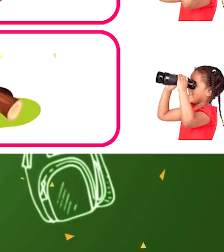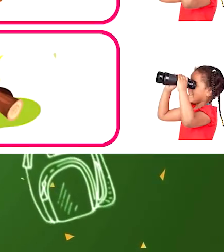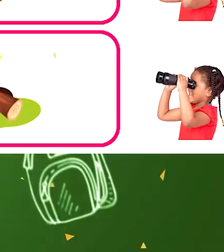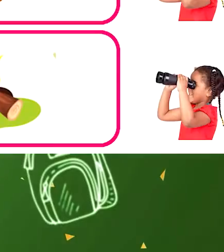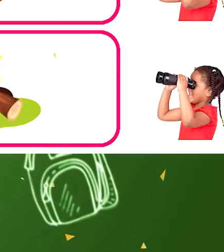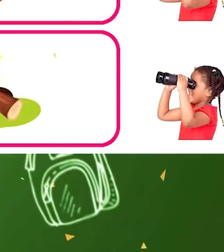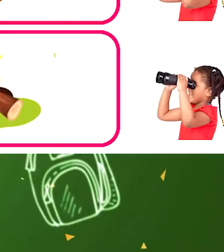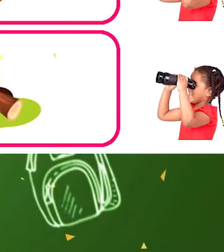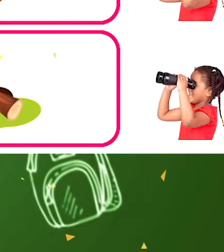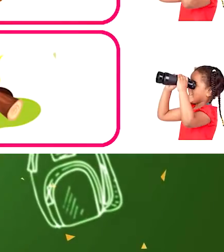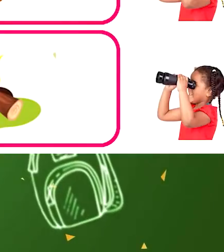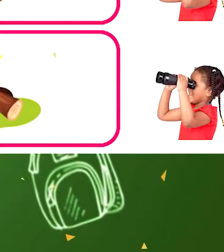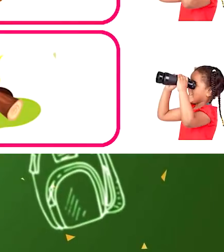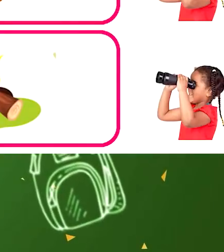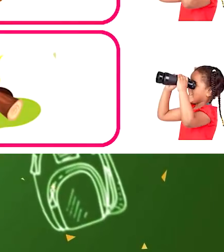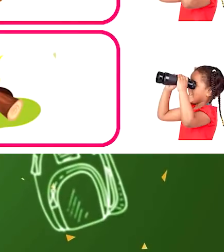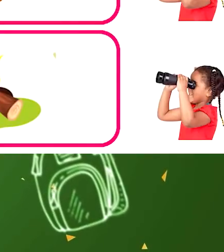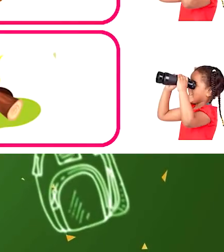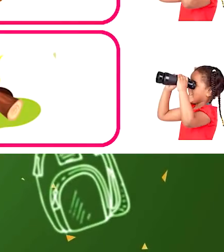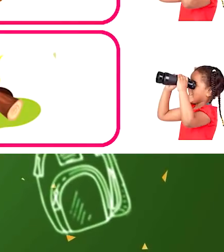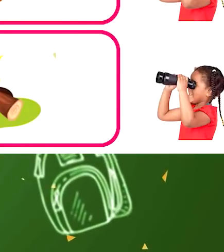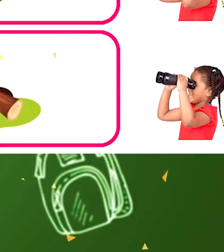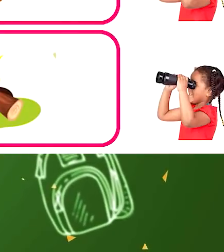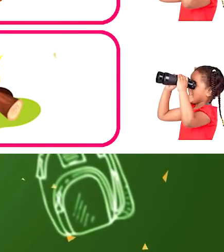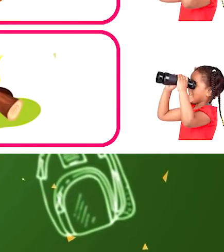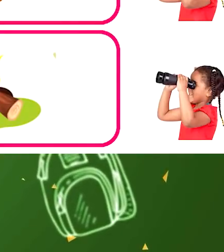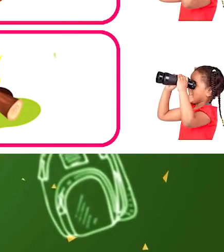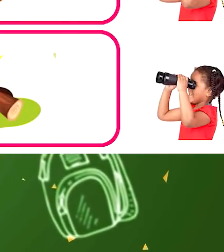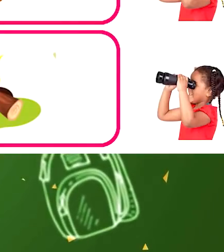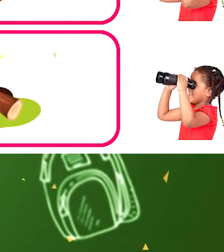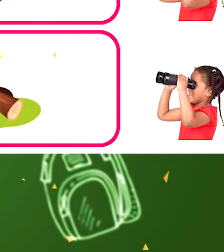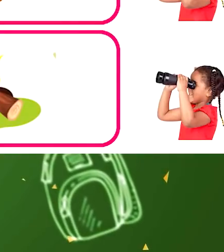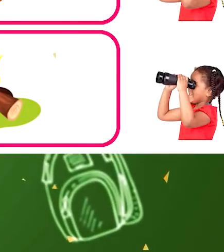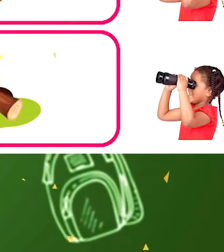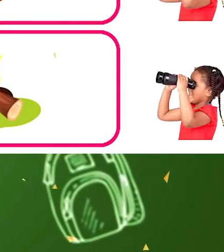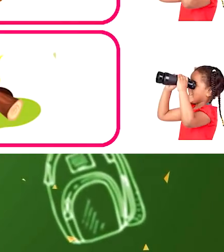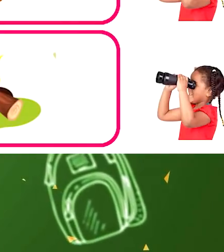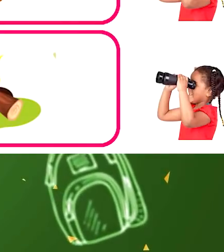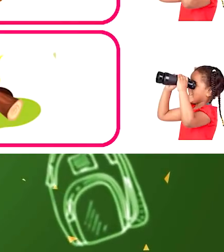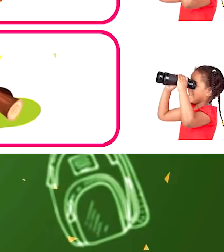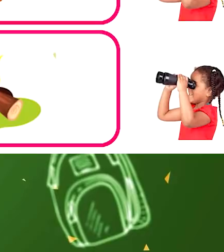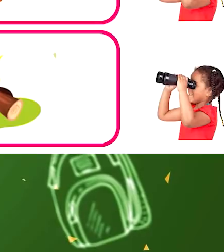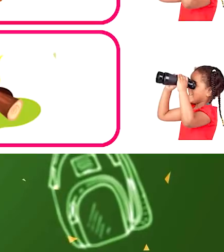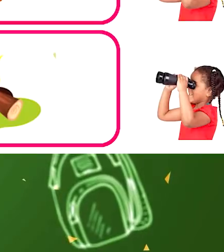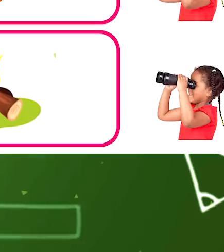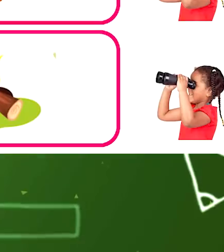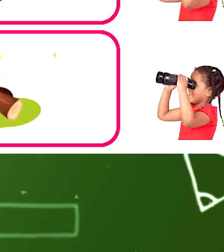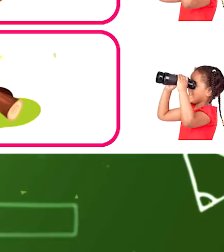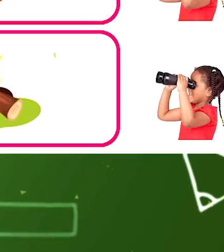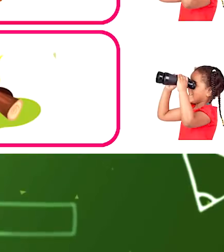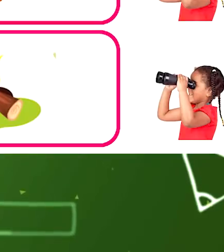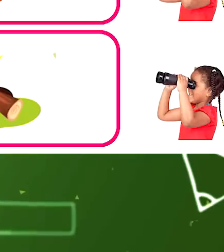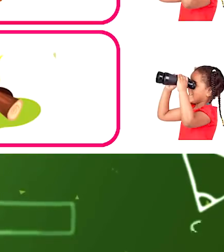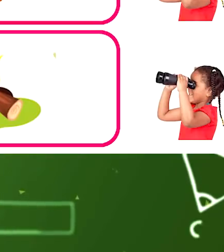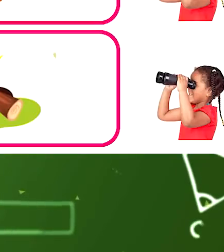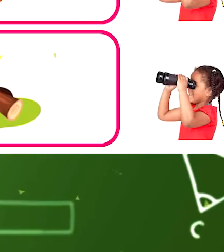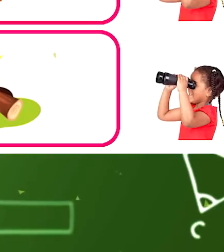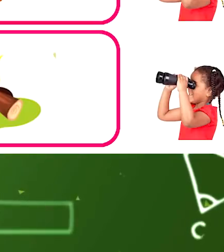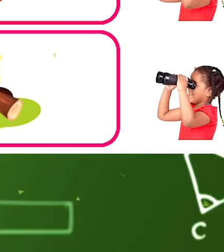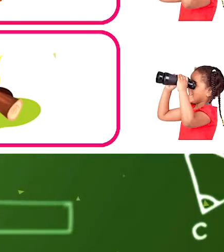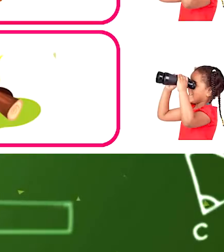Isso mesmo, naquela época tinha tocha. C, fogueira.